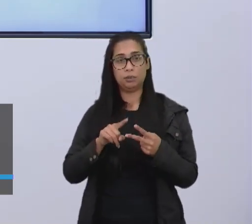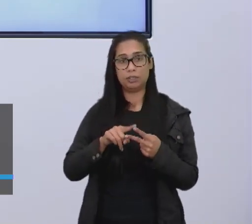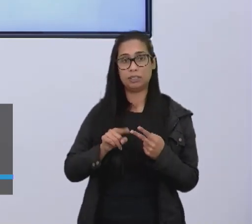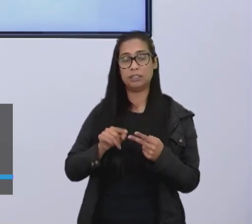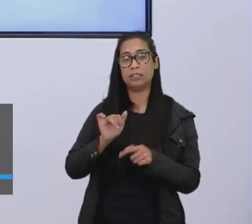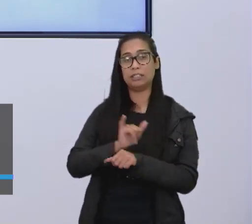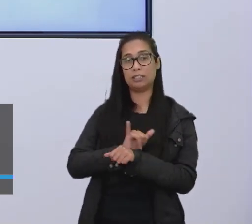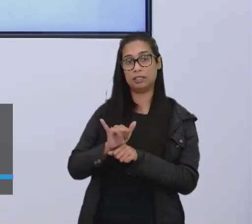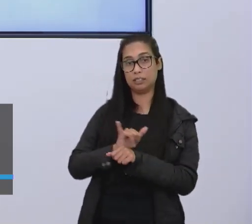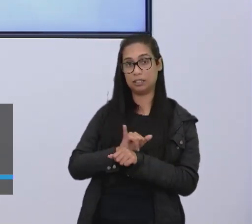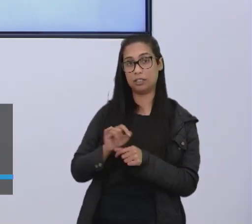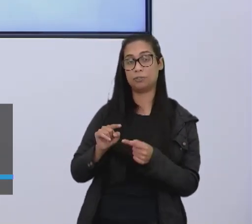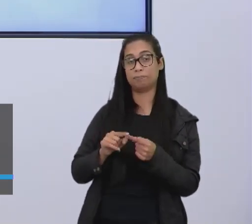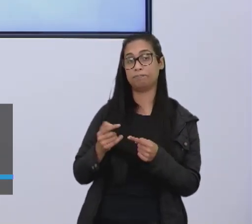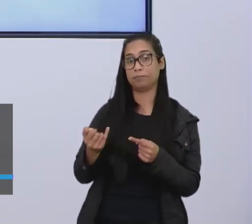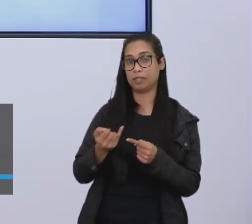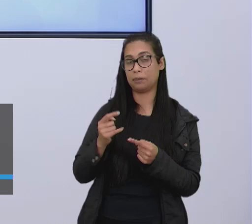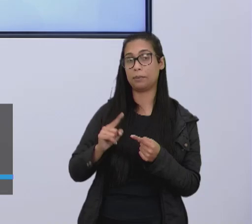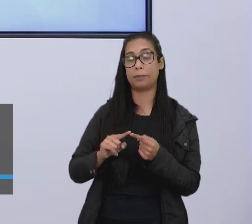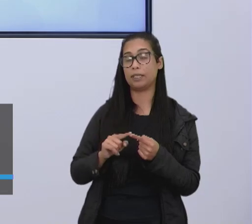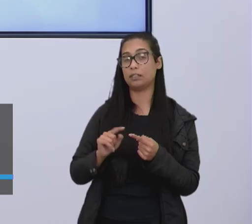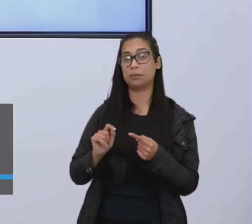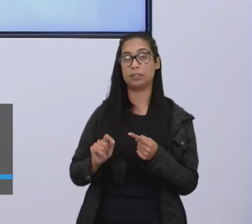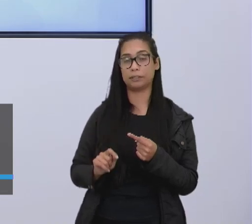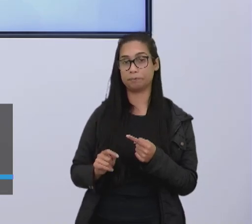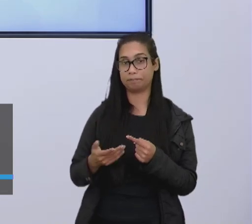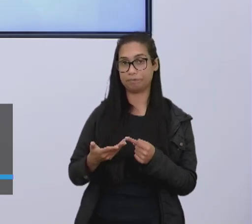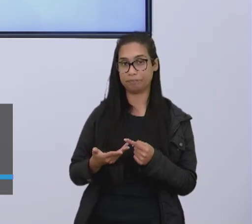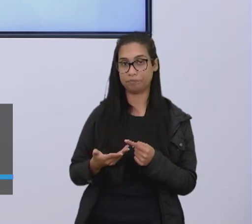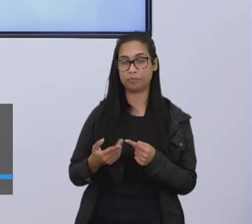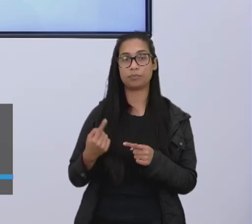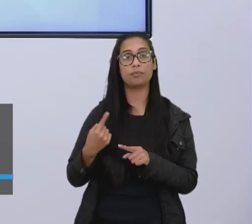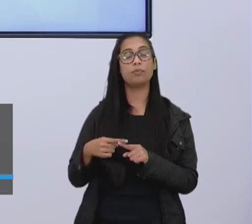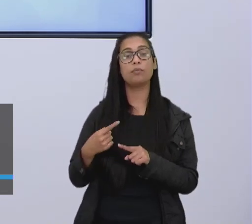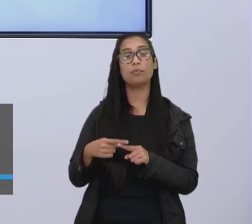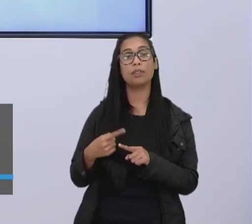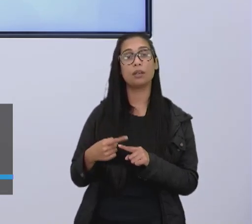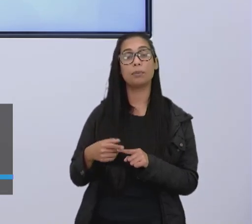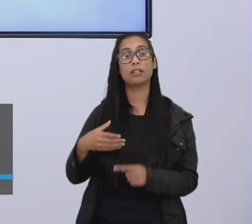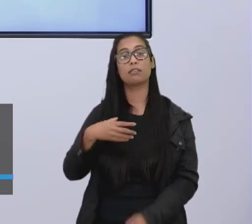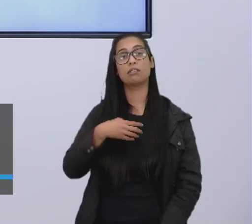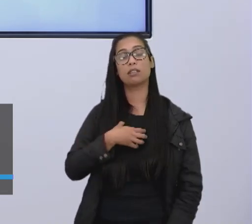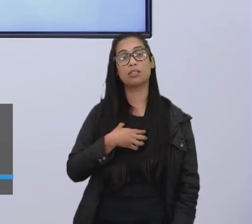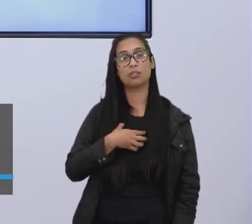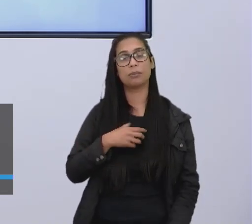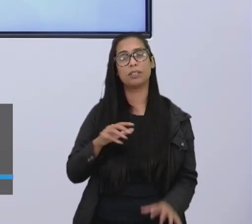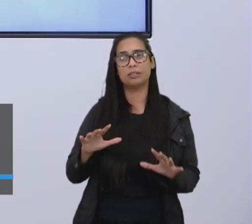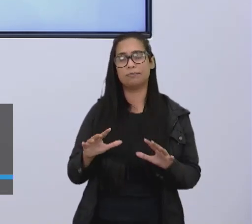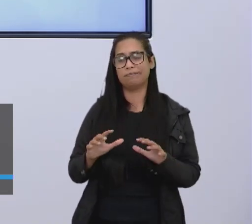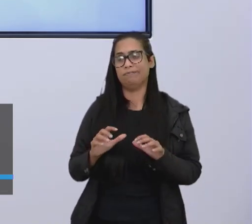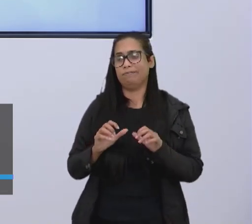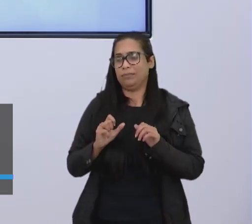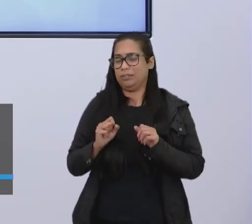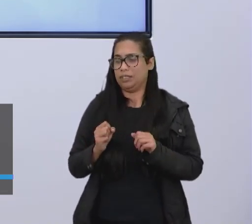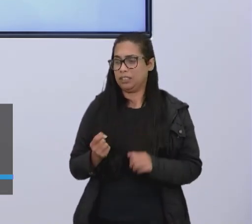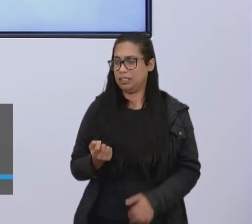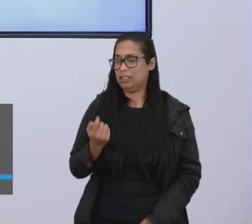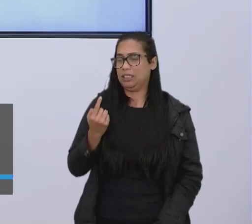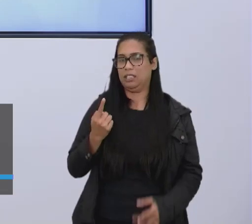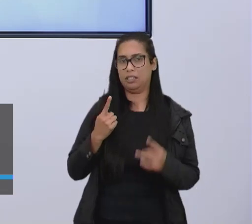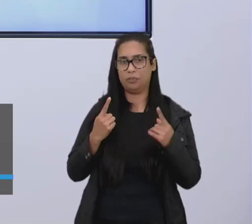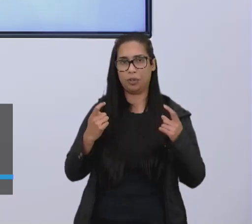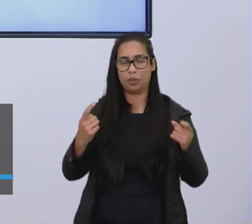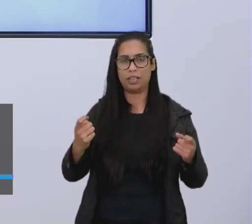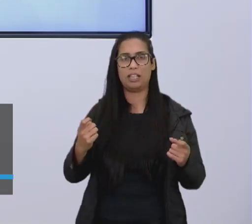ser colocados. A primeira é a questão de por que esse sentimento de retraimento e agressividade